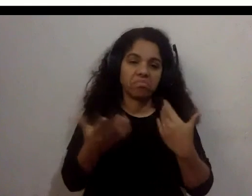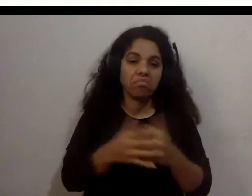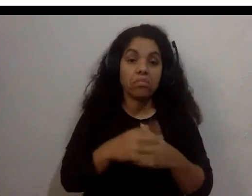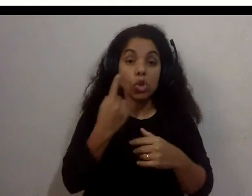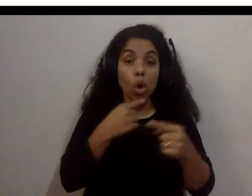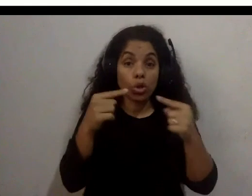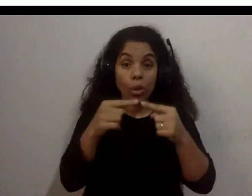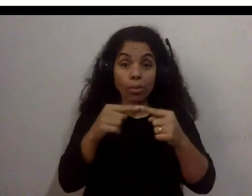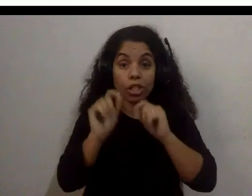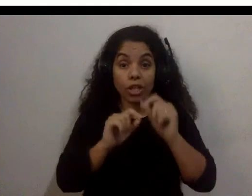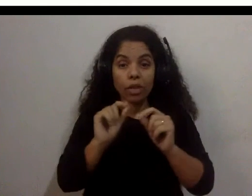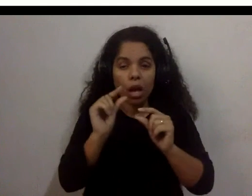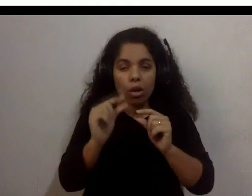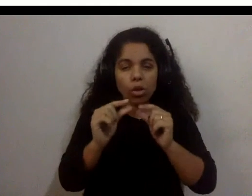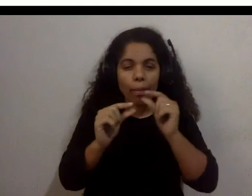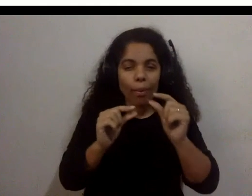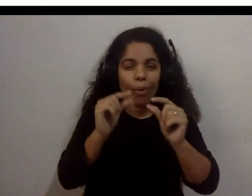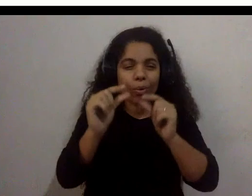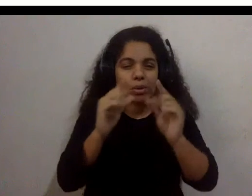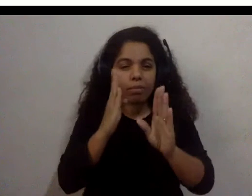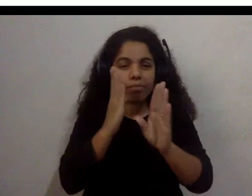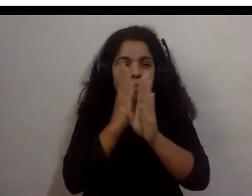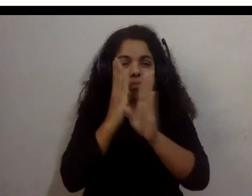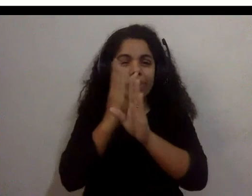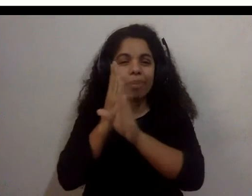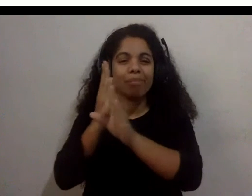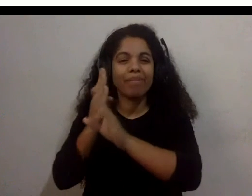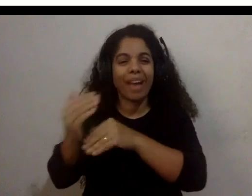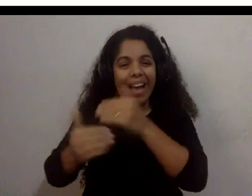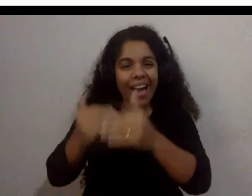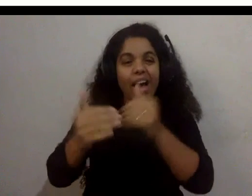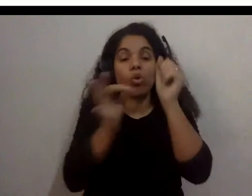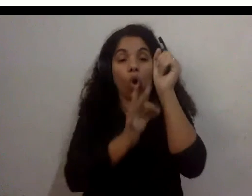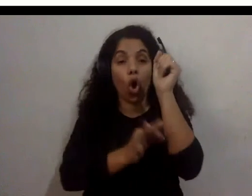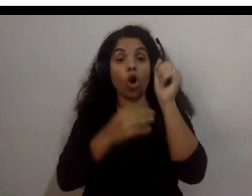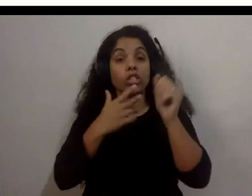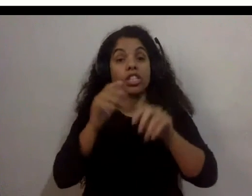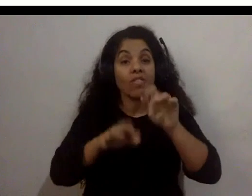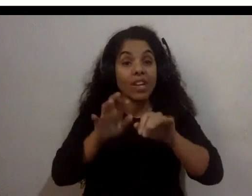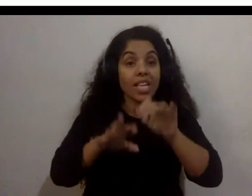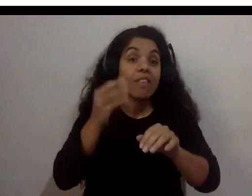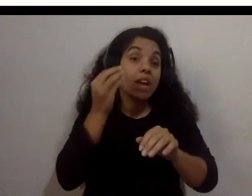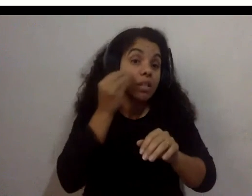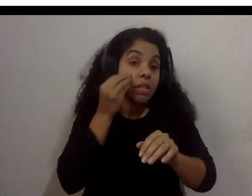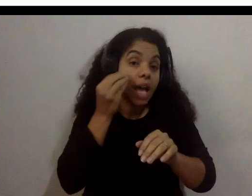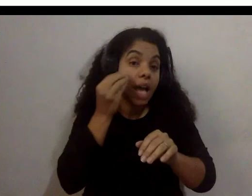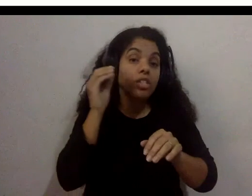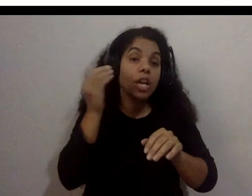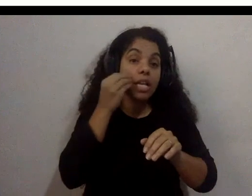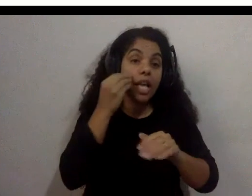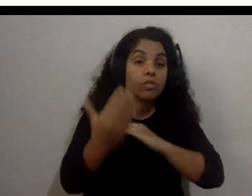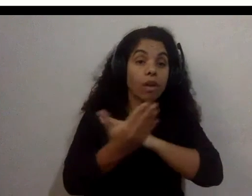nosso objetivo é que aos poucos que a gente vai descobrindo o código, a gente vai escrevendo o teste vai guiando o nosso